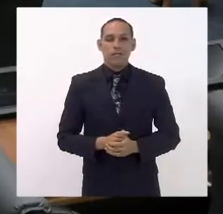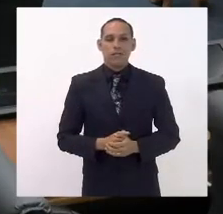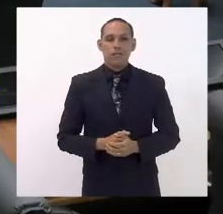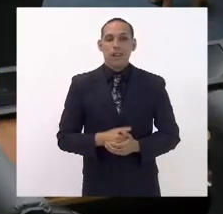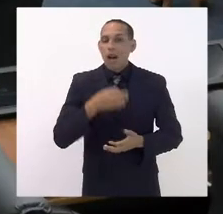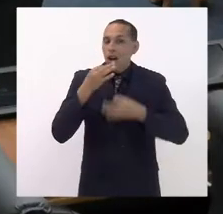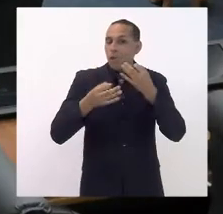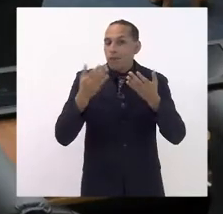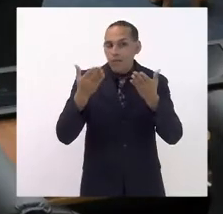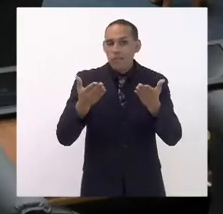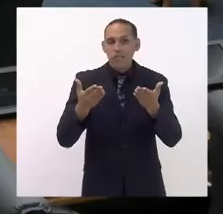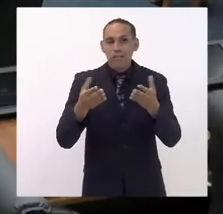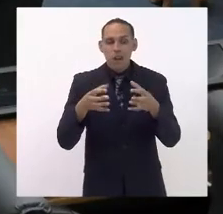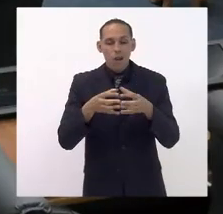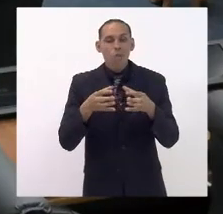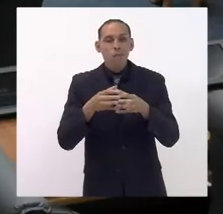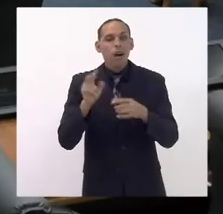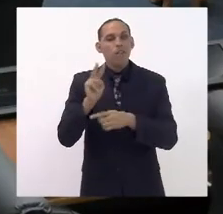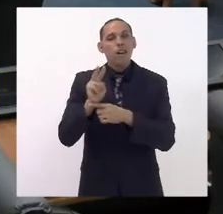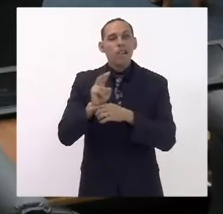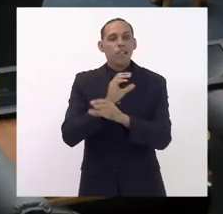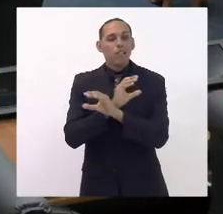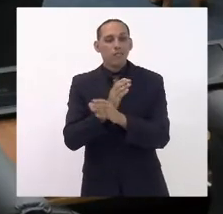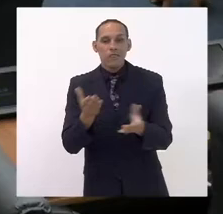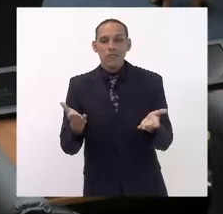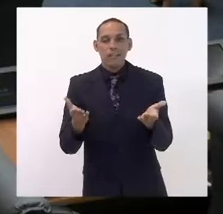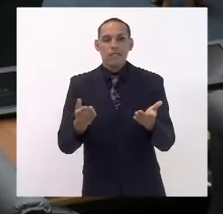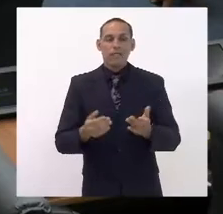Parecer de Vossa Excelência pela Comissão de Defesa Civil, Bernardo.